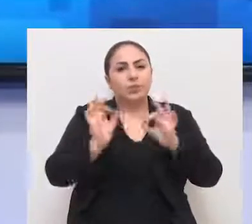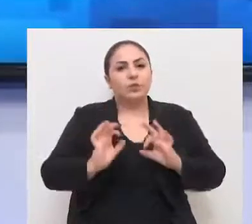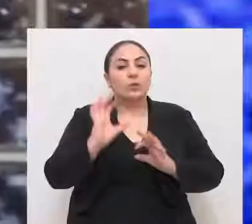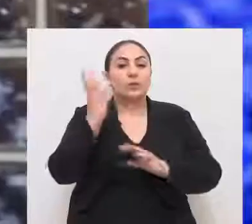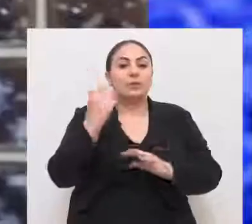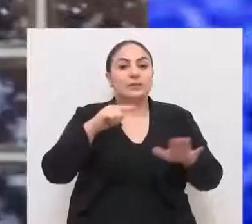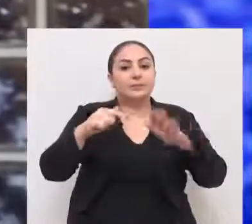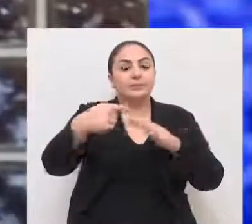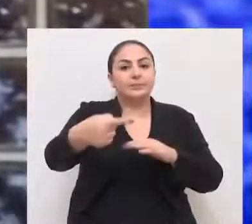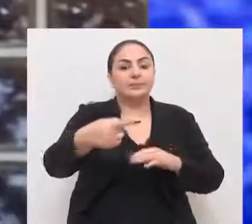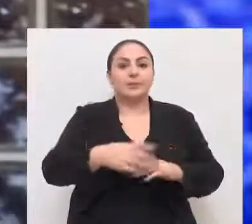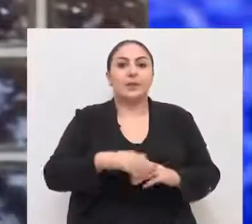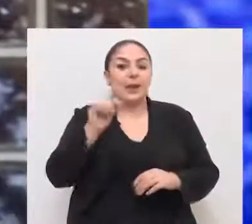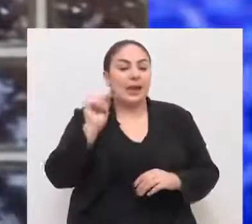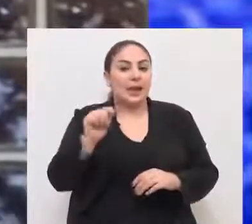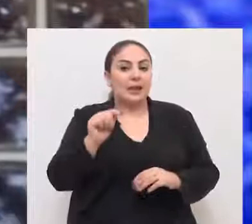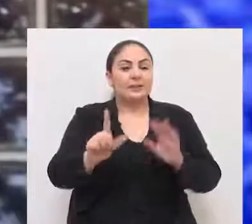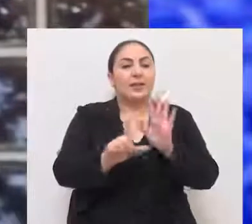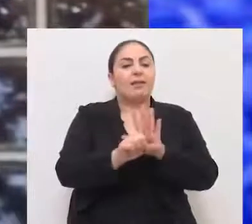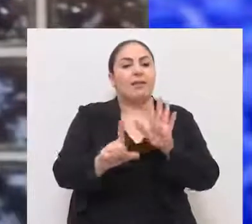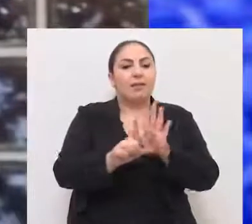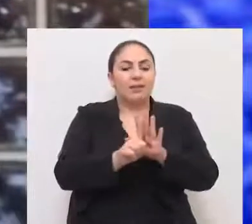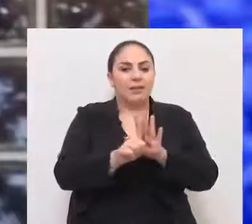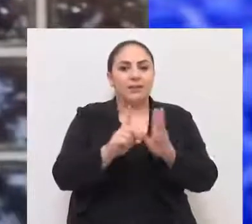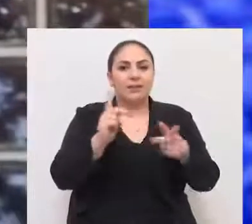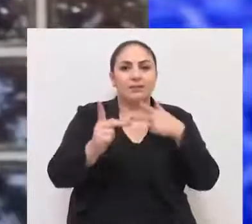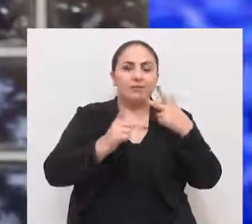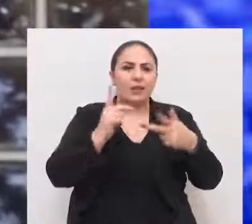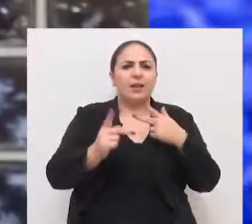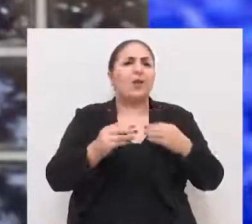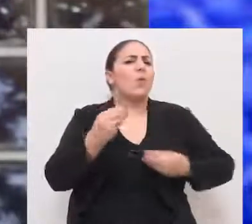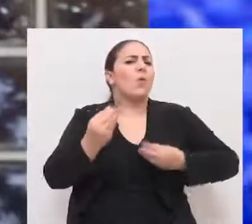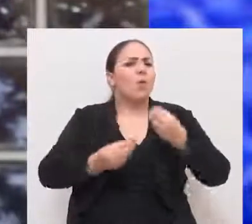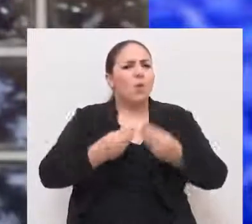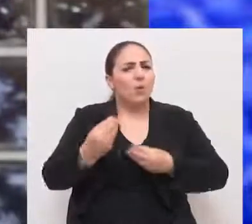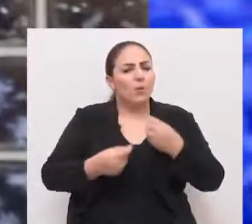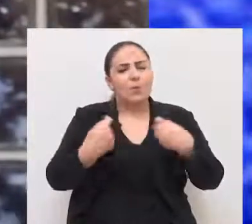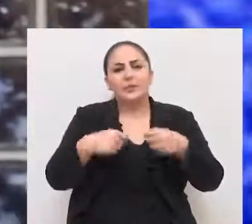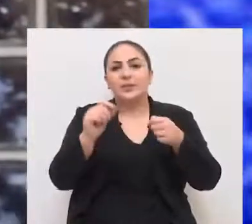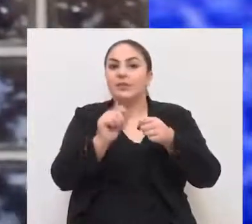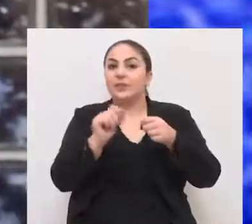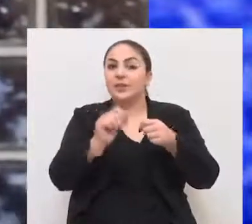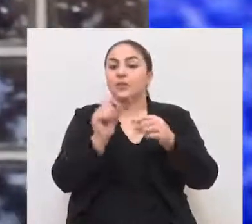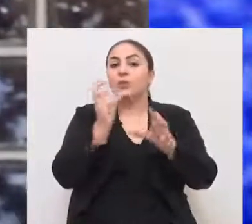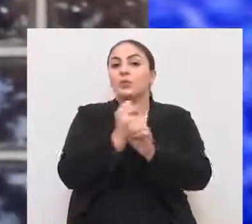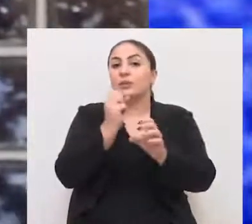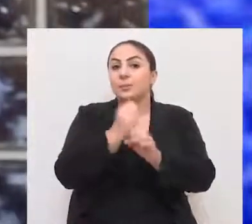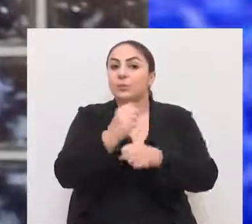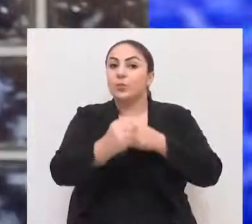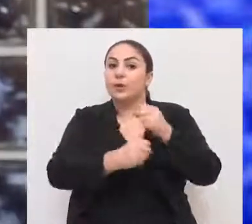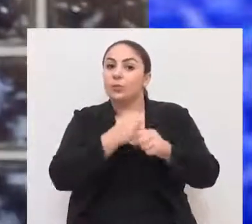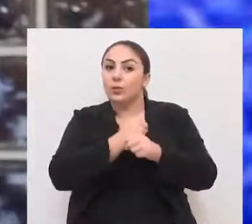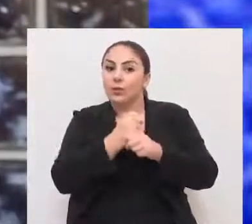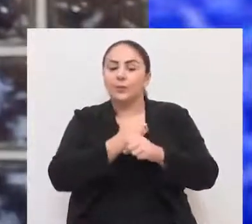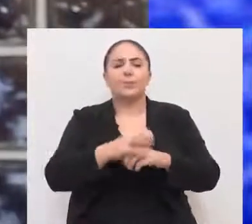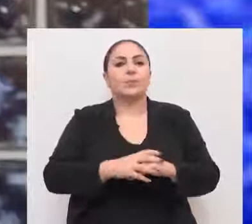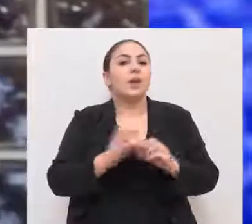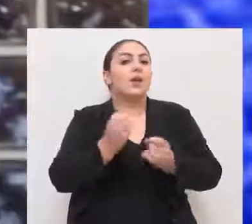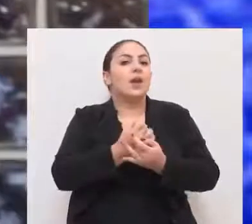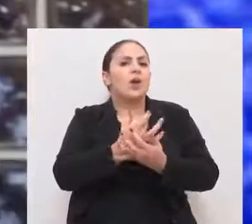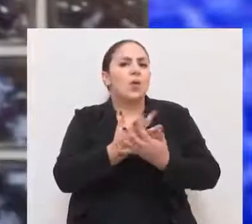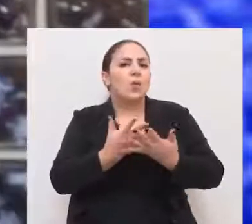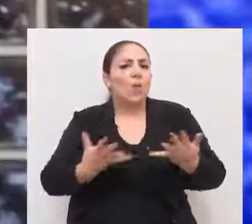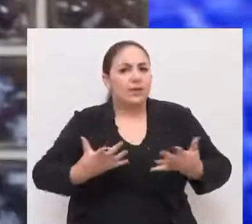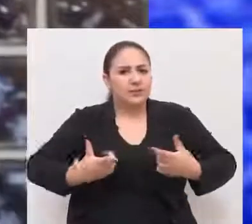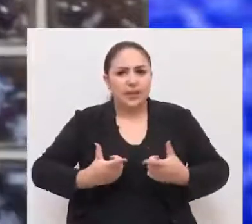semana. Essa é a lei que determina como deve ser feito o orçamento anual e